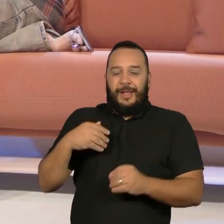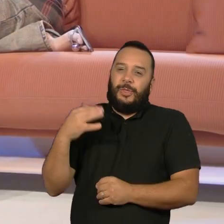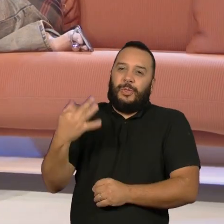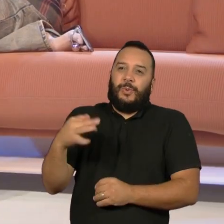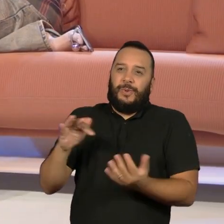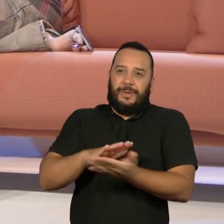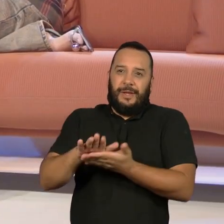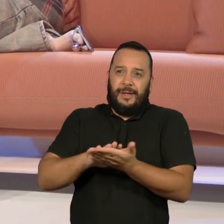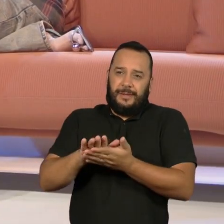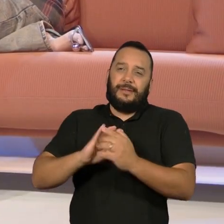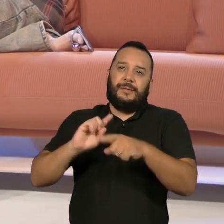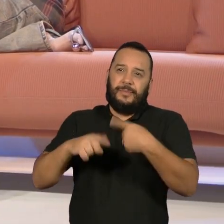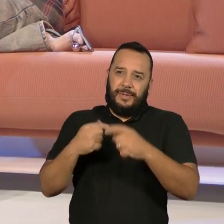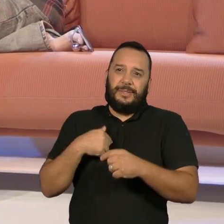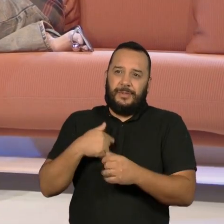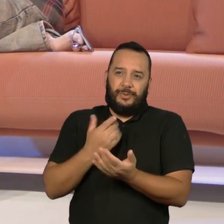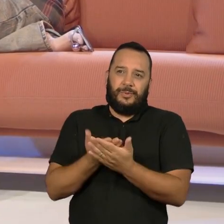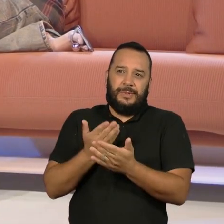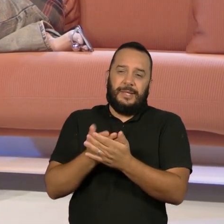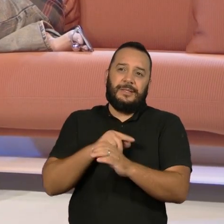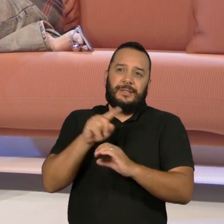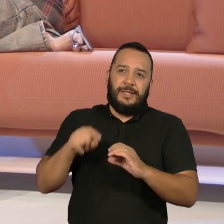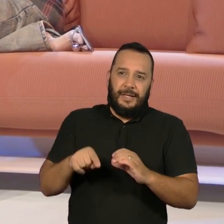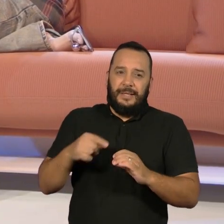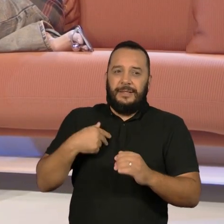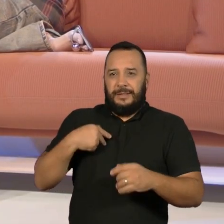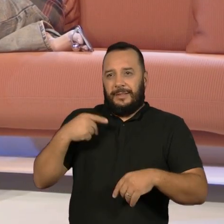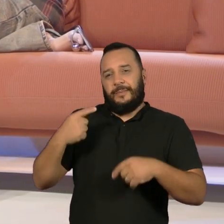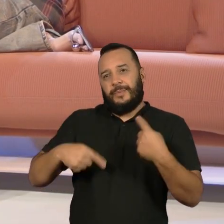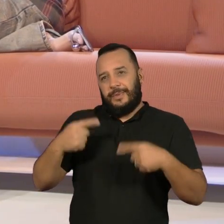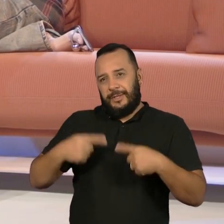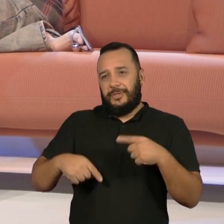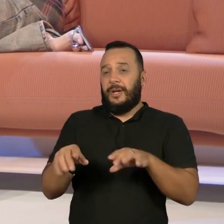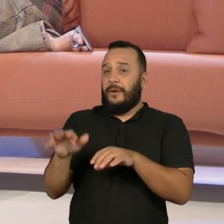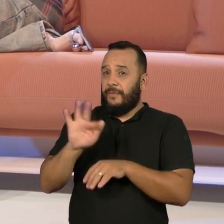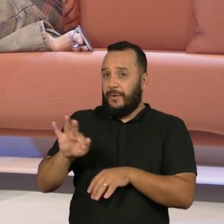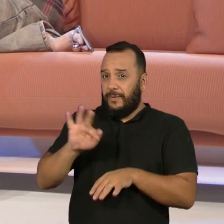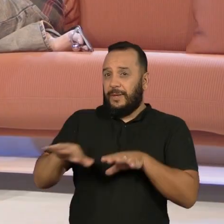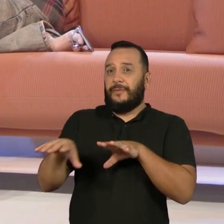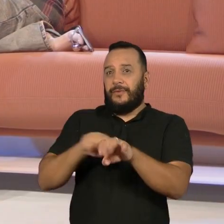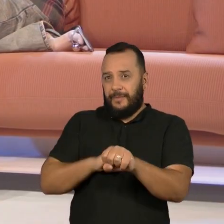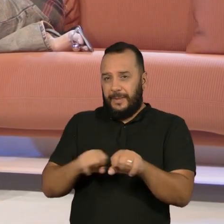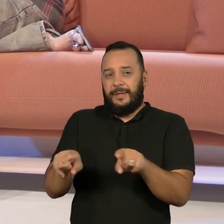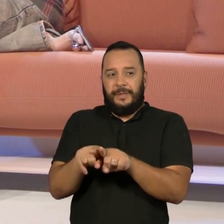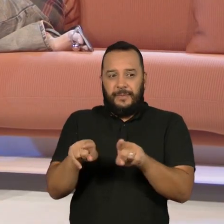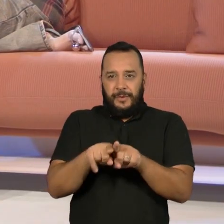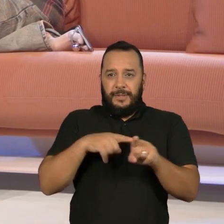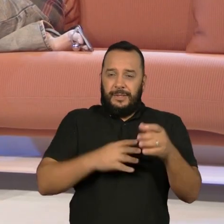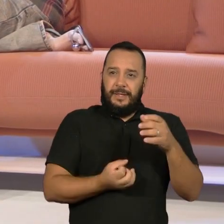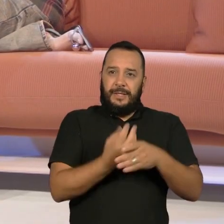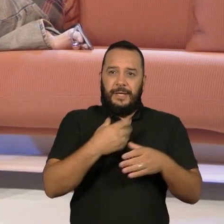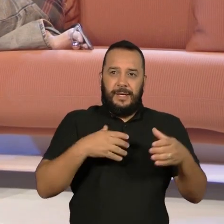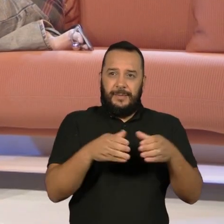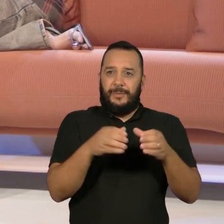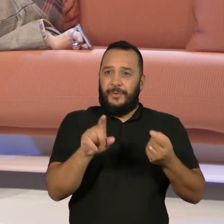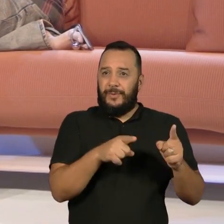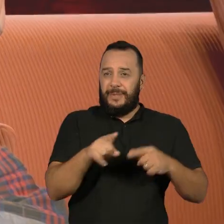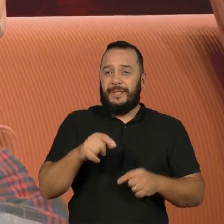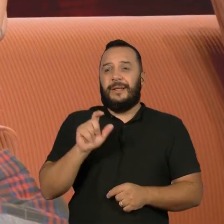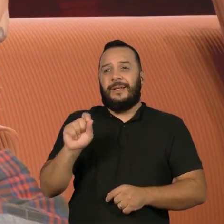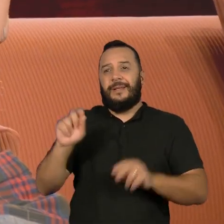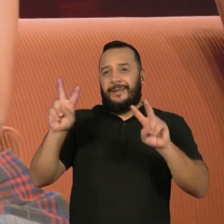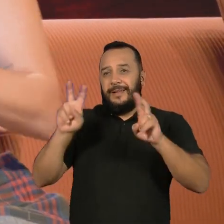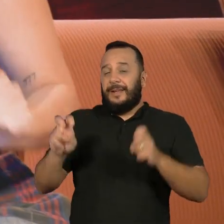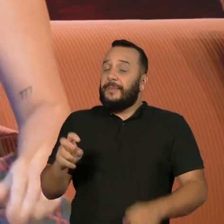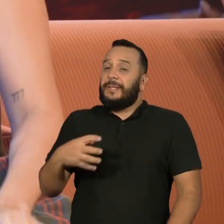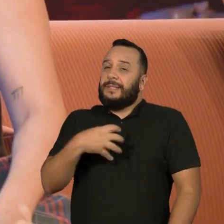fiz ciência política, né? Estudei, fiz a faculdade, me formei, fiz o disco, sinto muito. E aí, outro dia, uma amiga minha falou assim para